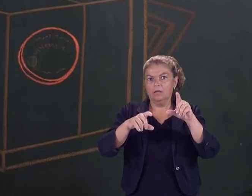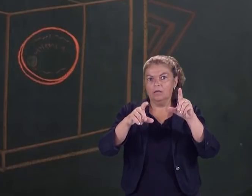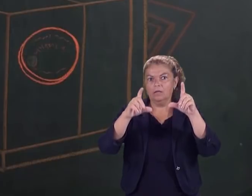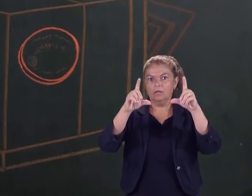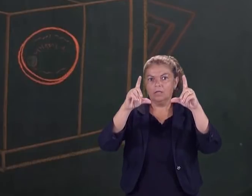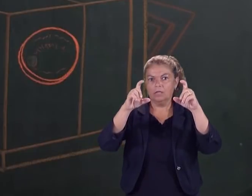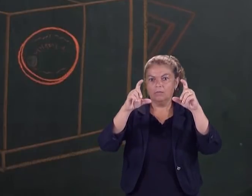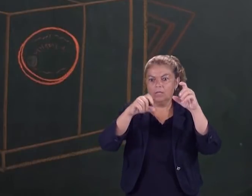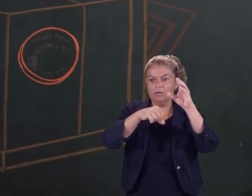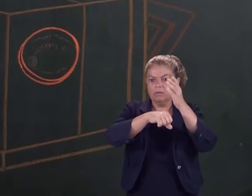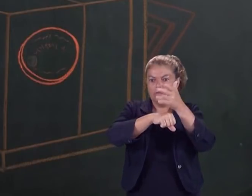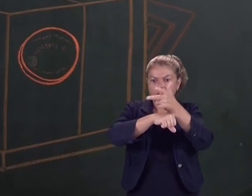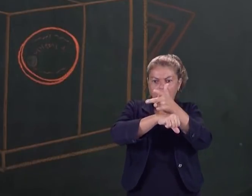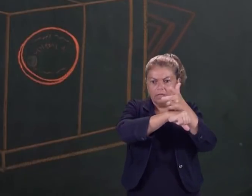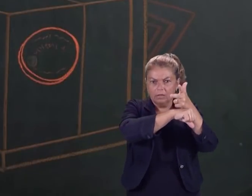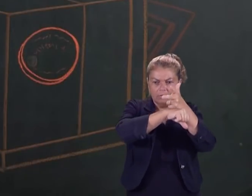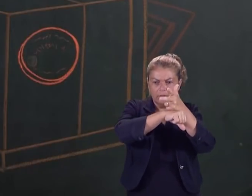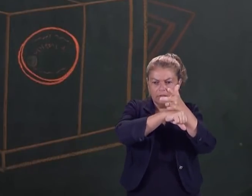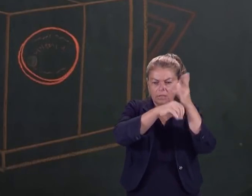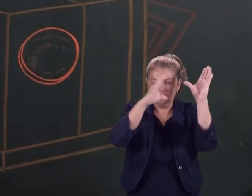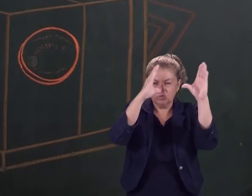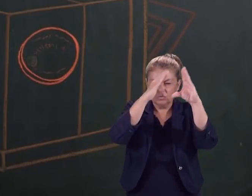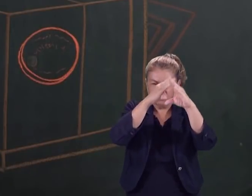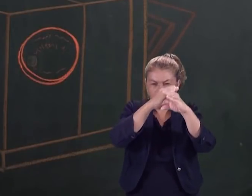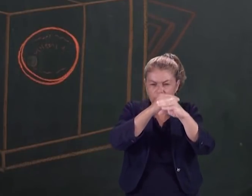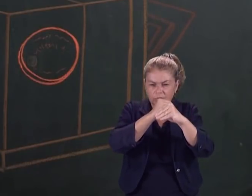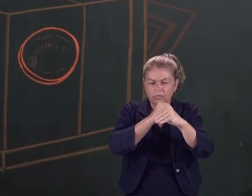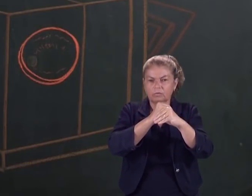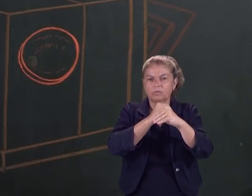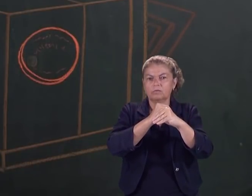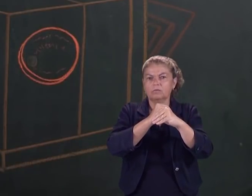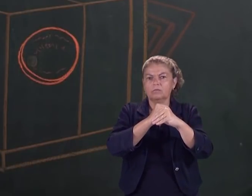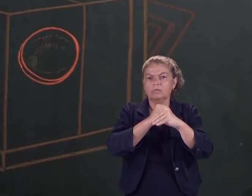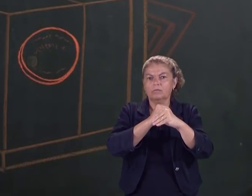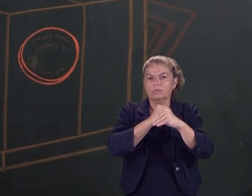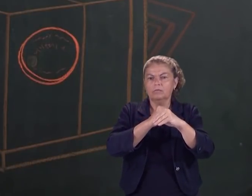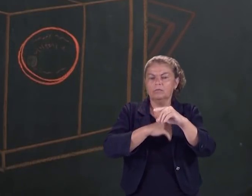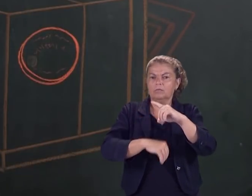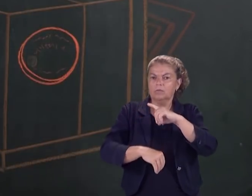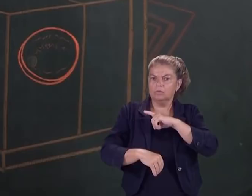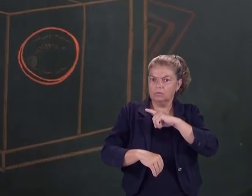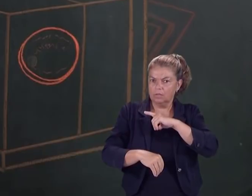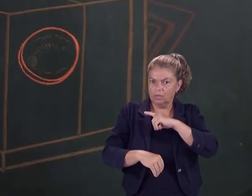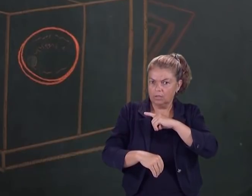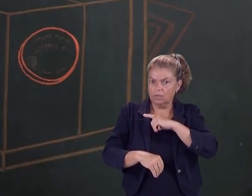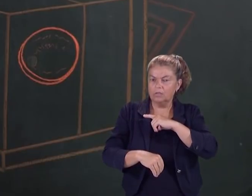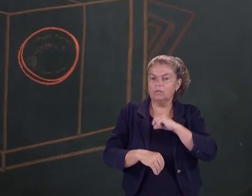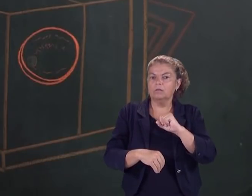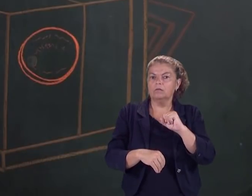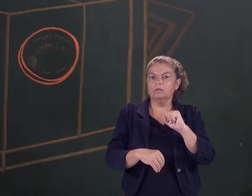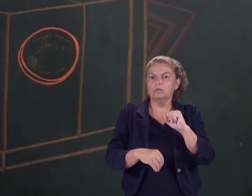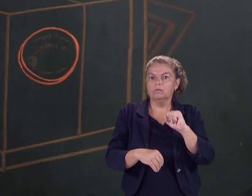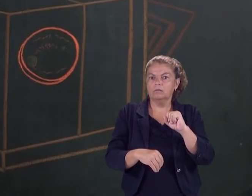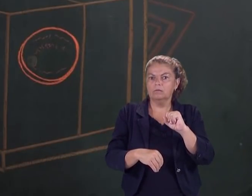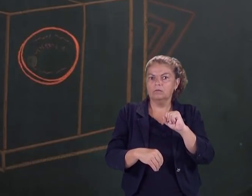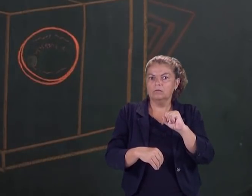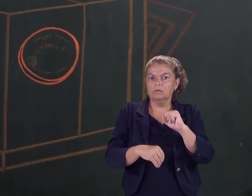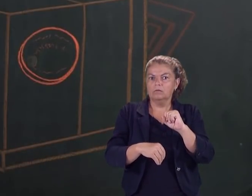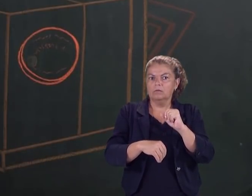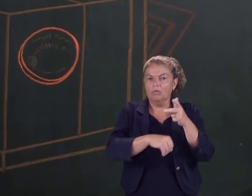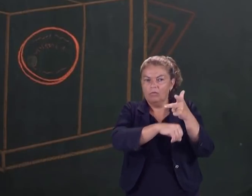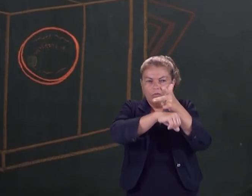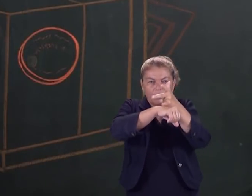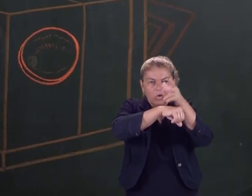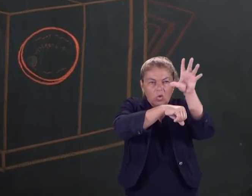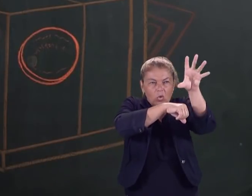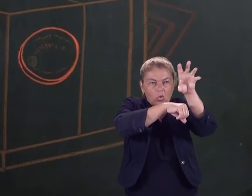mostra a câmera, né, que ela pode ser cúbica, enfim. Tem um orifício aqui desse lado por onde entra a luz, e do